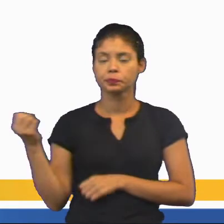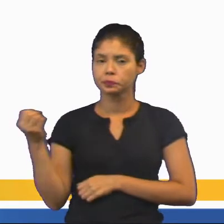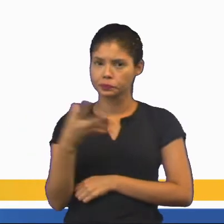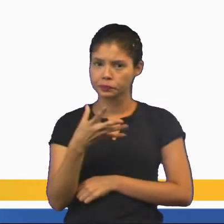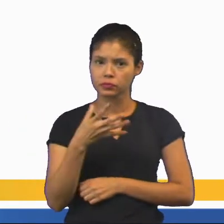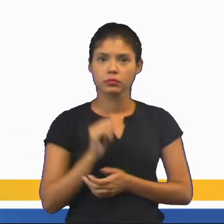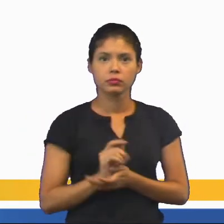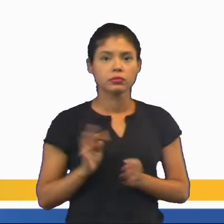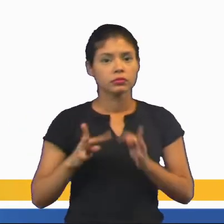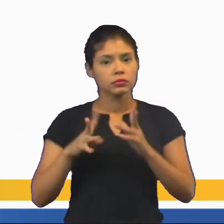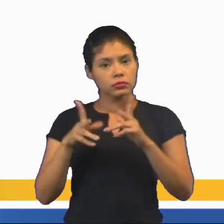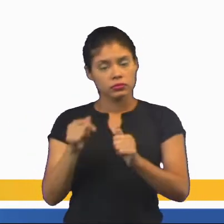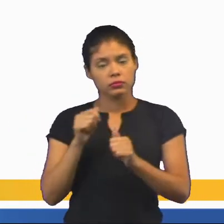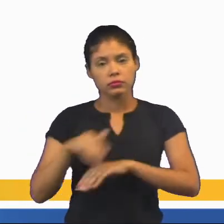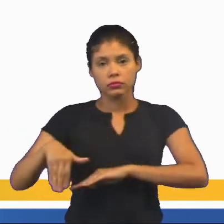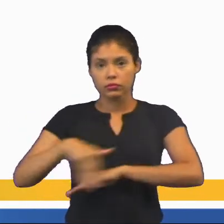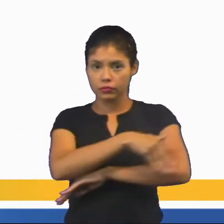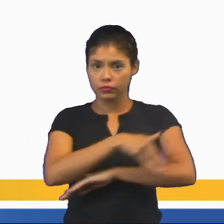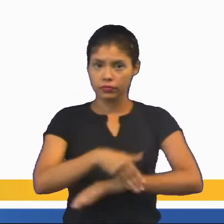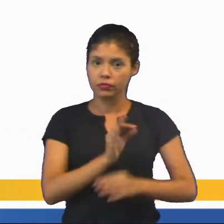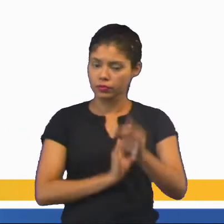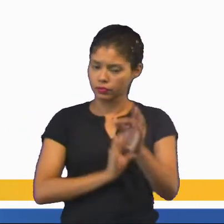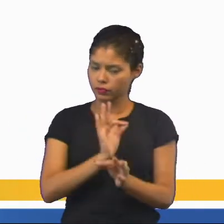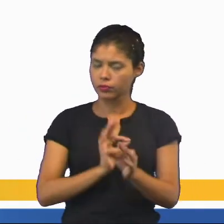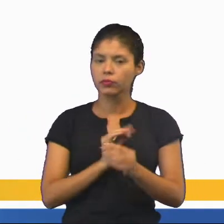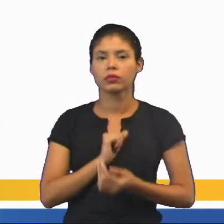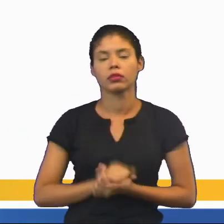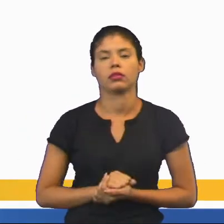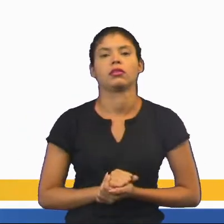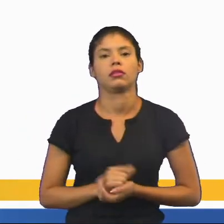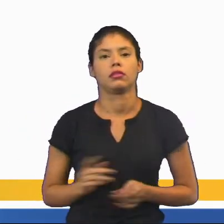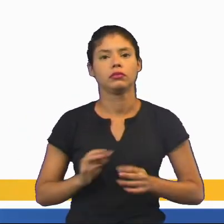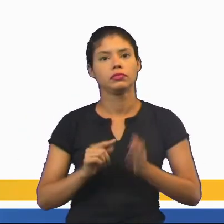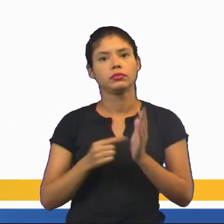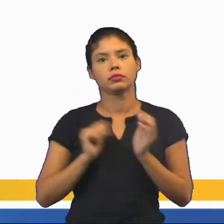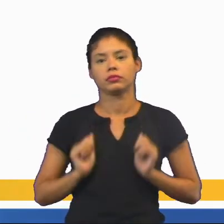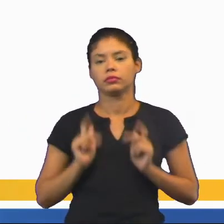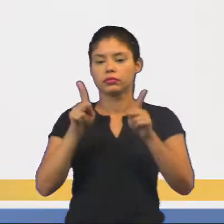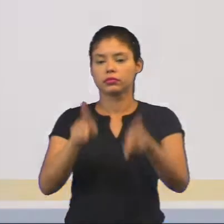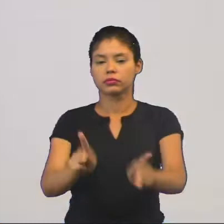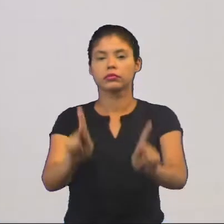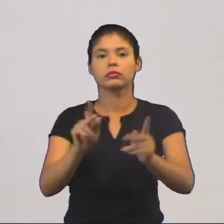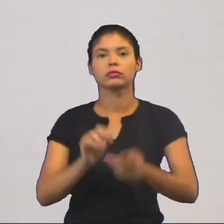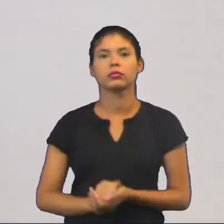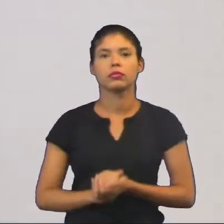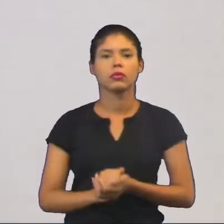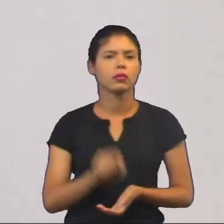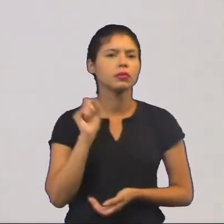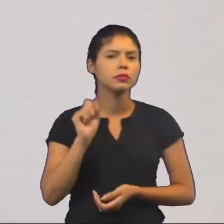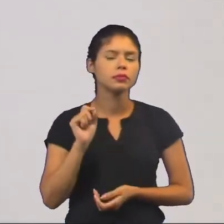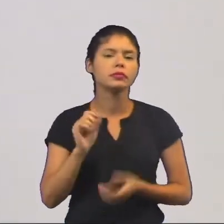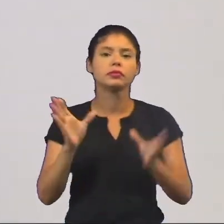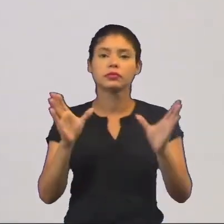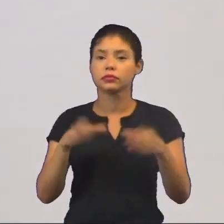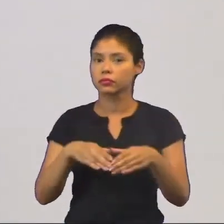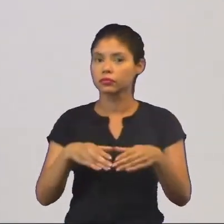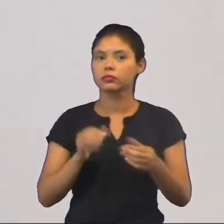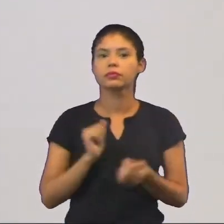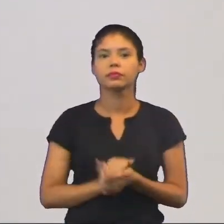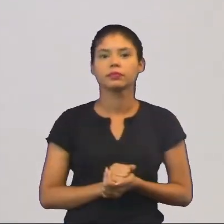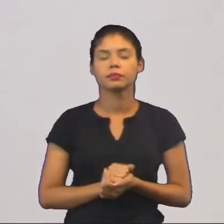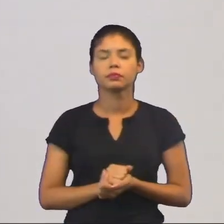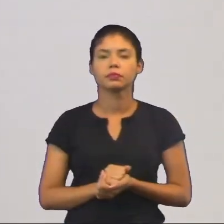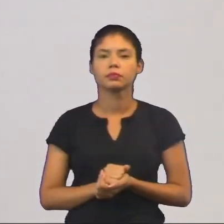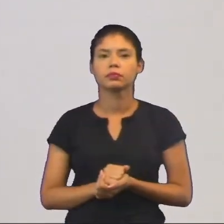modernas, com todas as suas ruas asfaltadas, com pontes de concreto? Será, turminha, que sempre foi